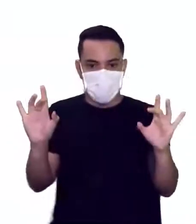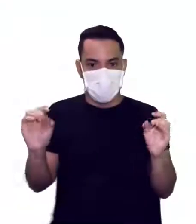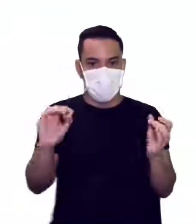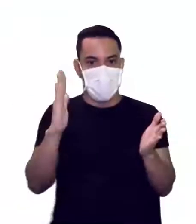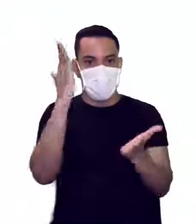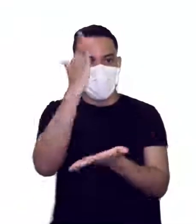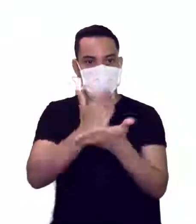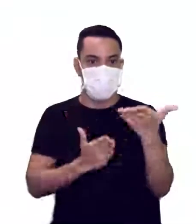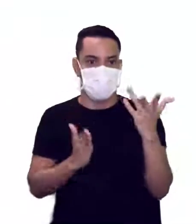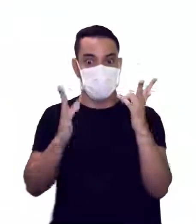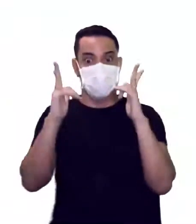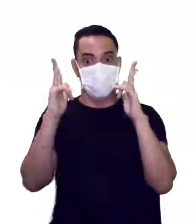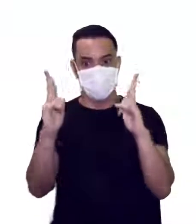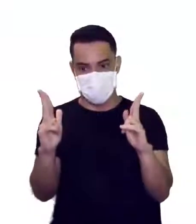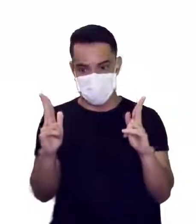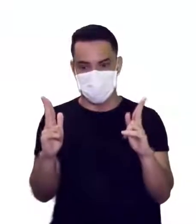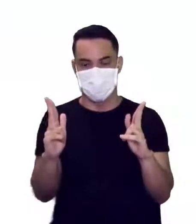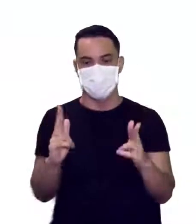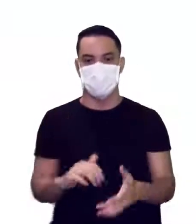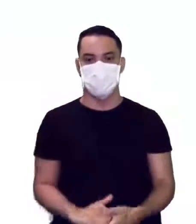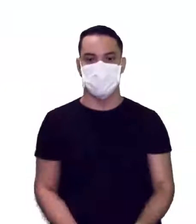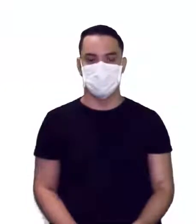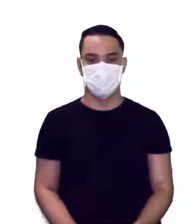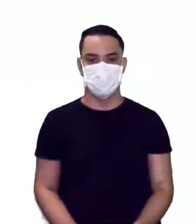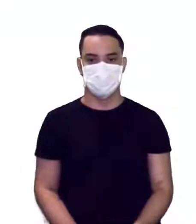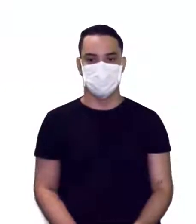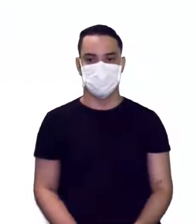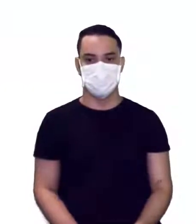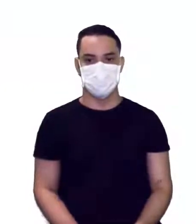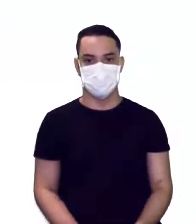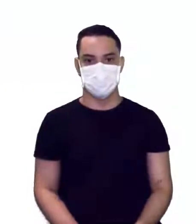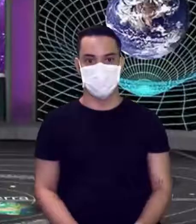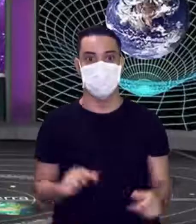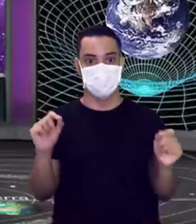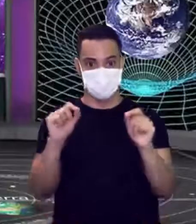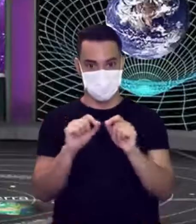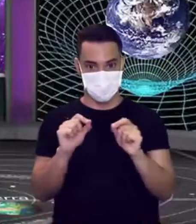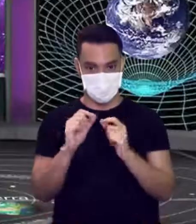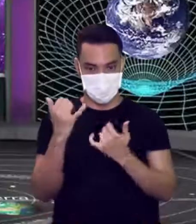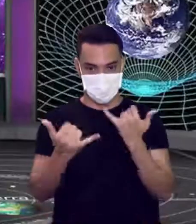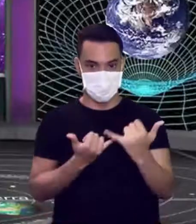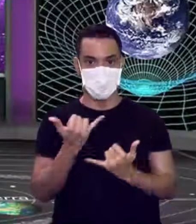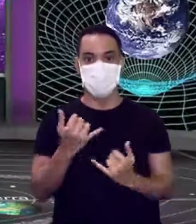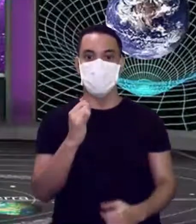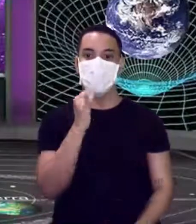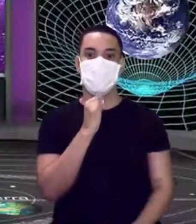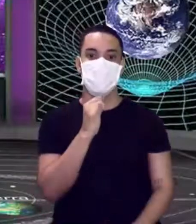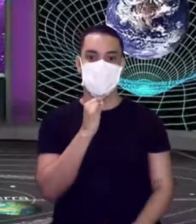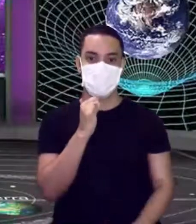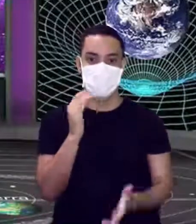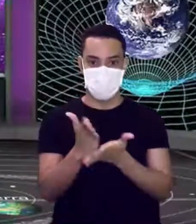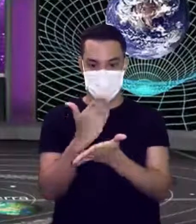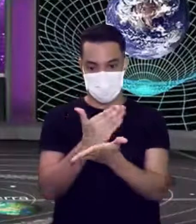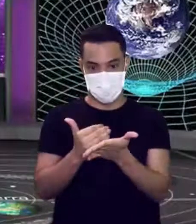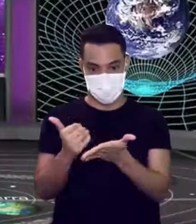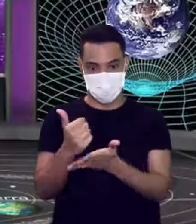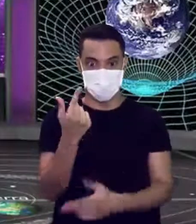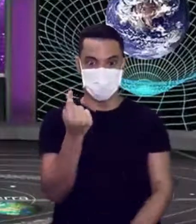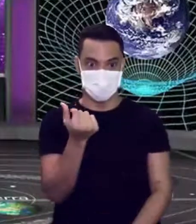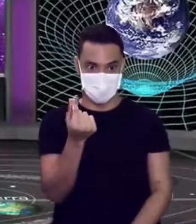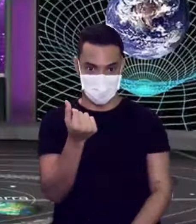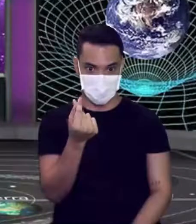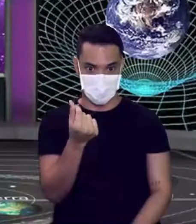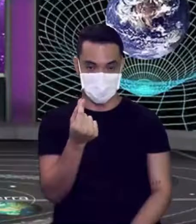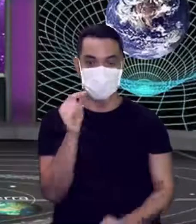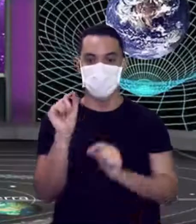das cargas. É que nem, vamos fazer a seguinte brincadeira, é que nem você dividir dinheiro, tá?